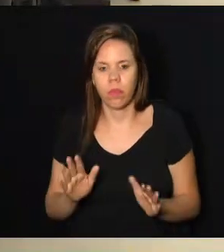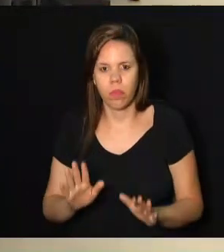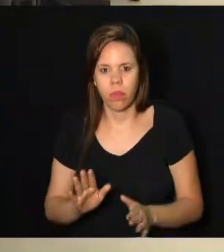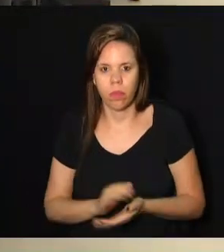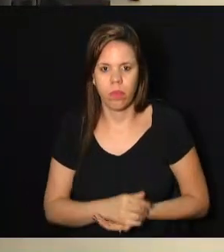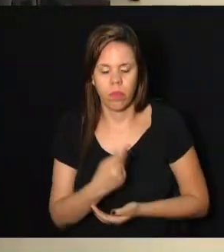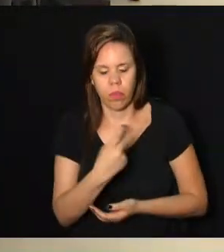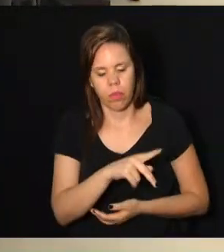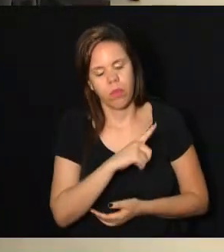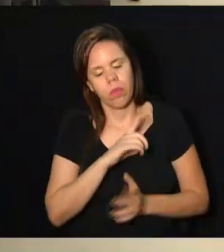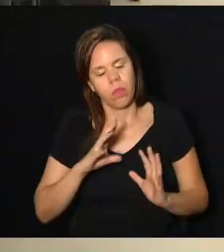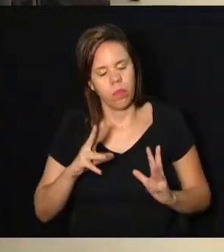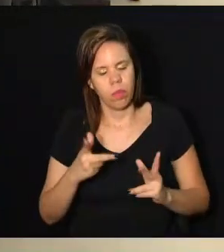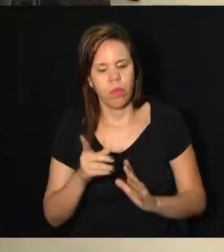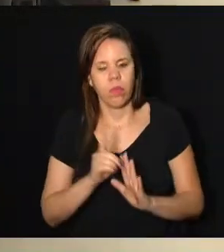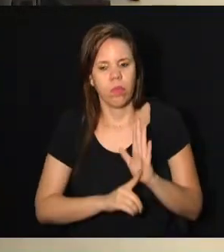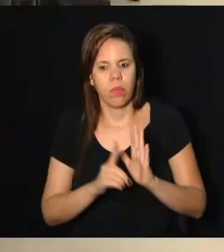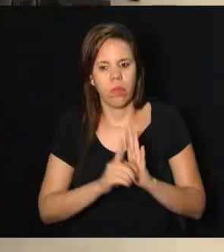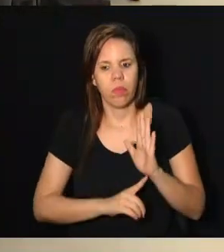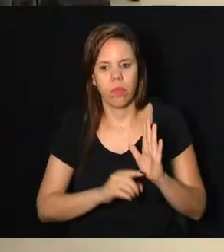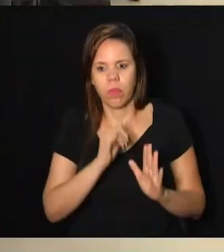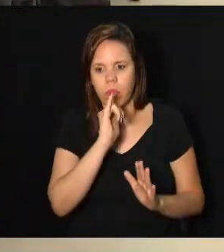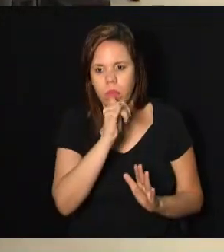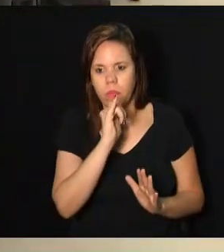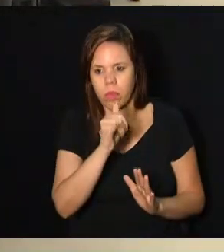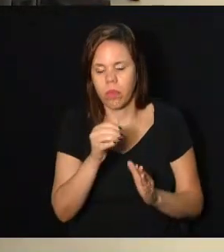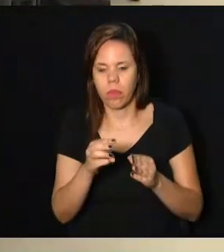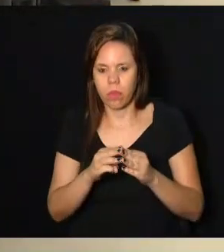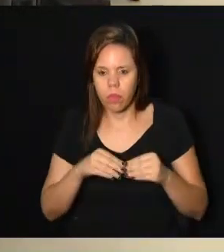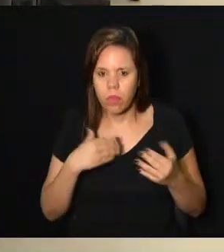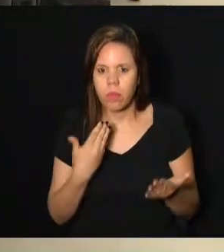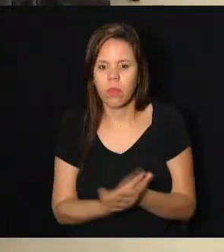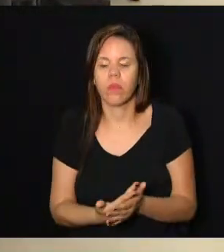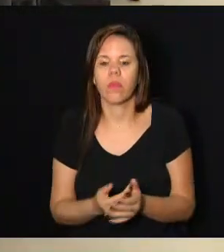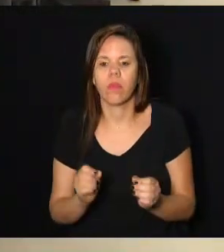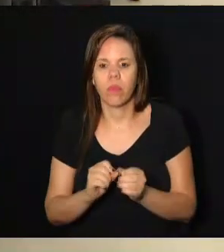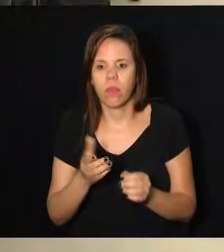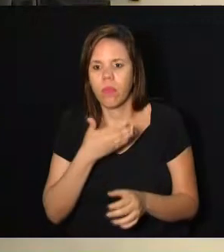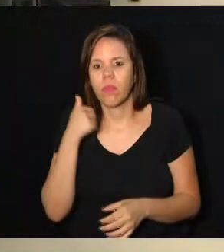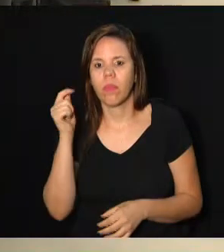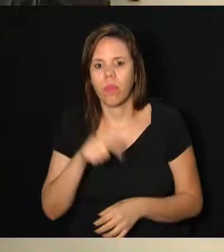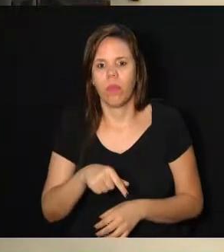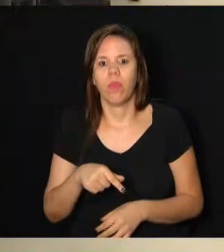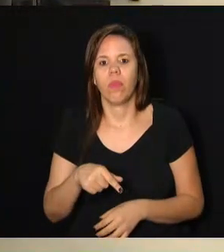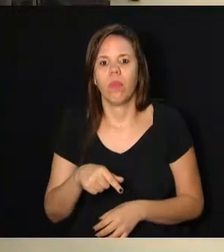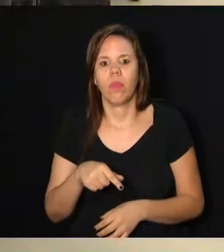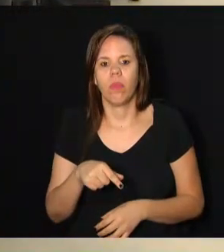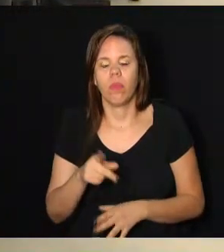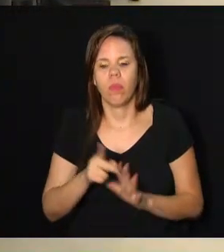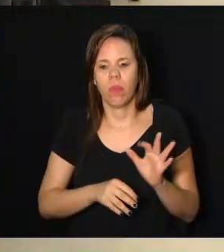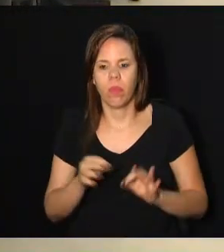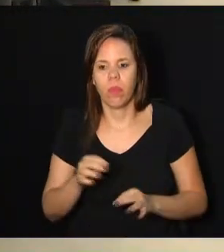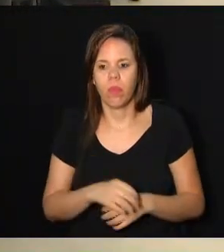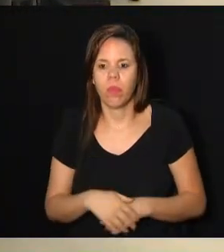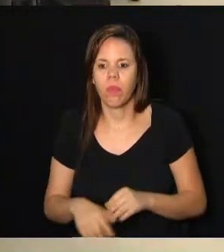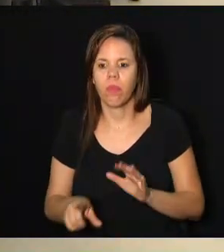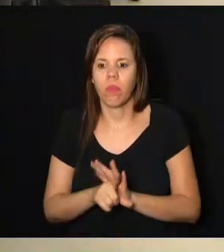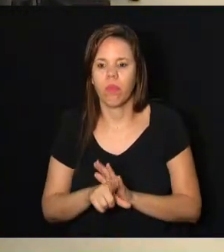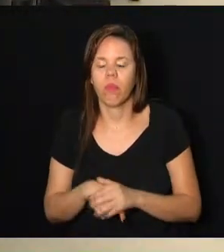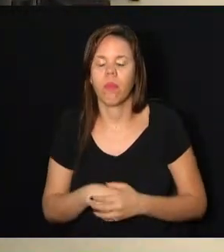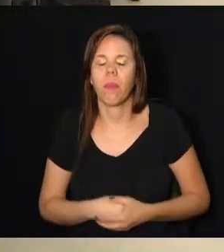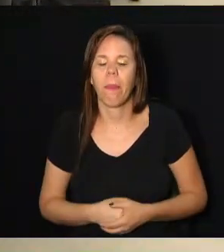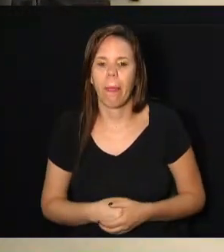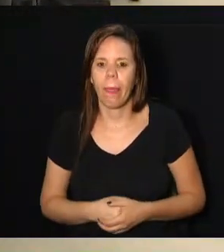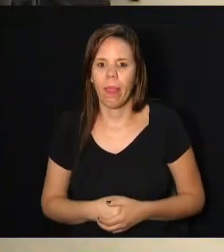a senhora tem todo o direito de fazer emendas para que melhore, aprimore esse